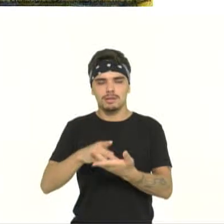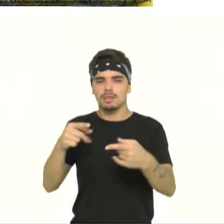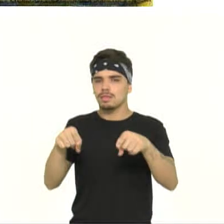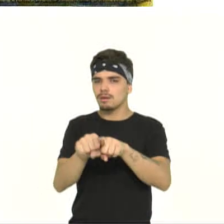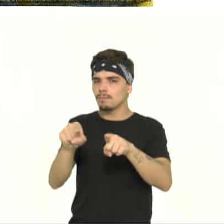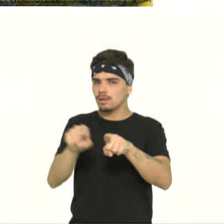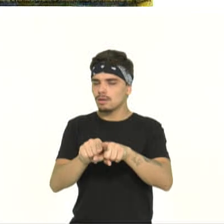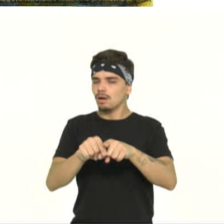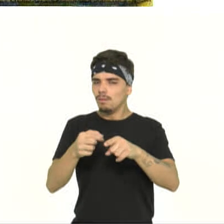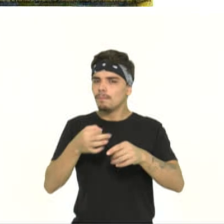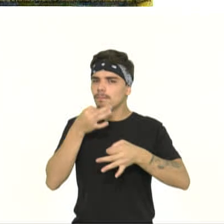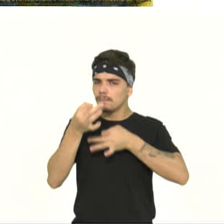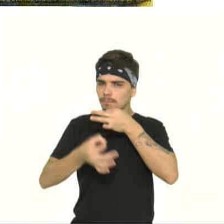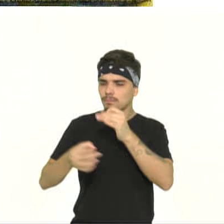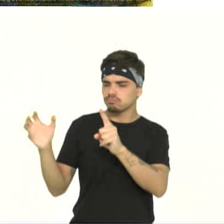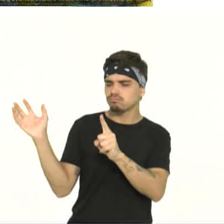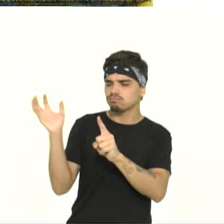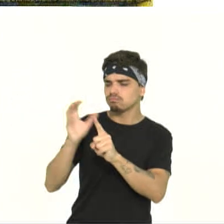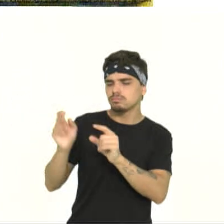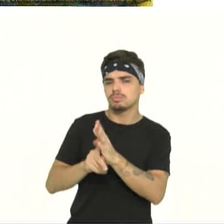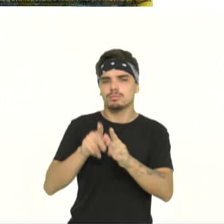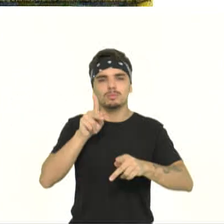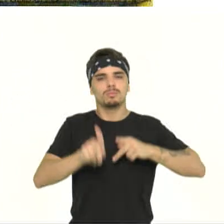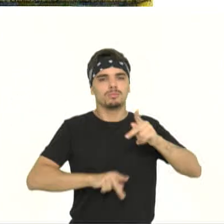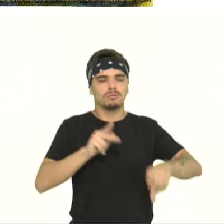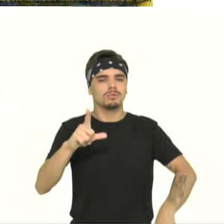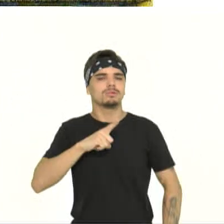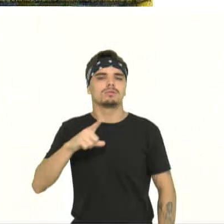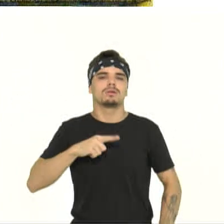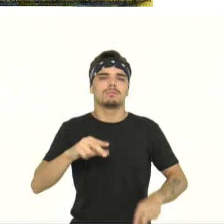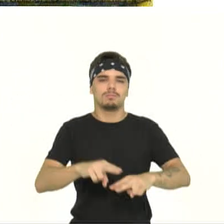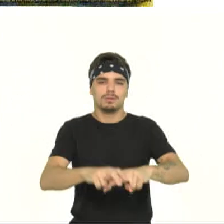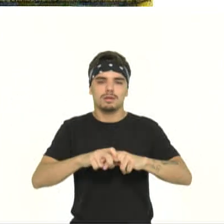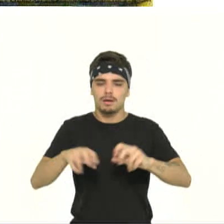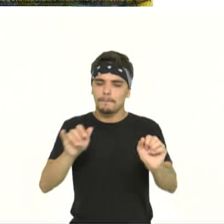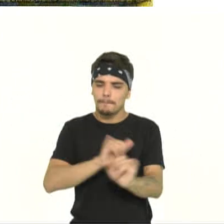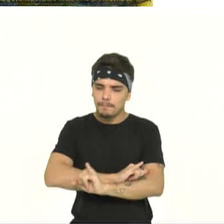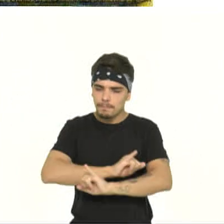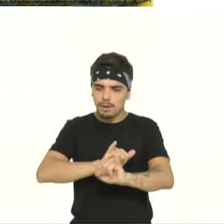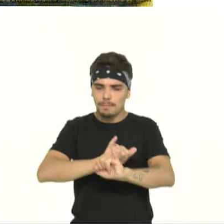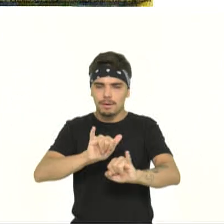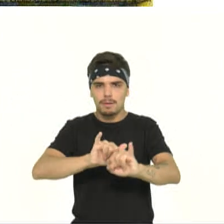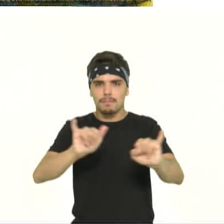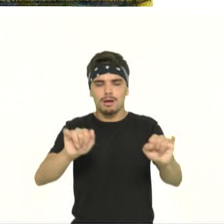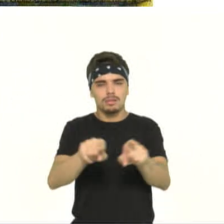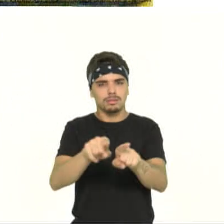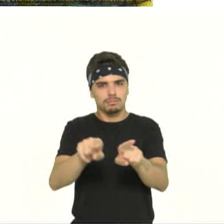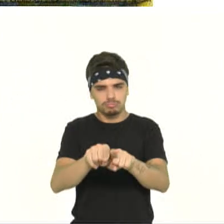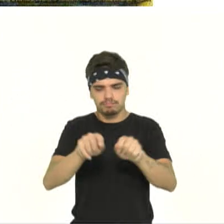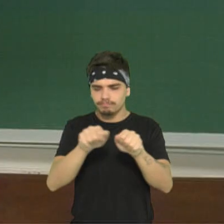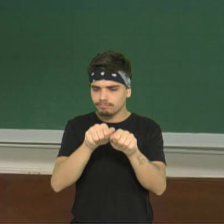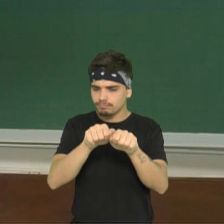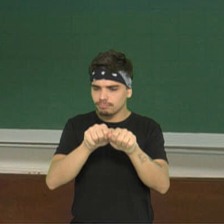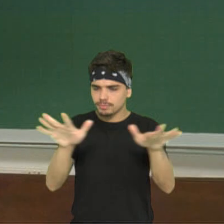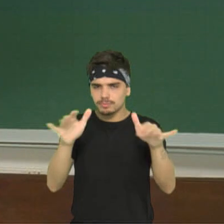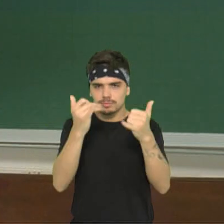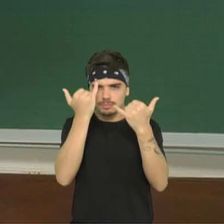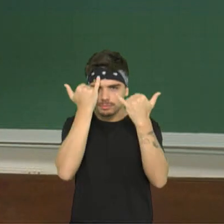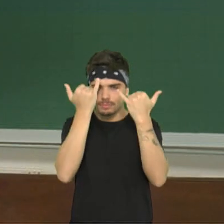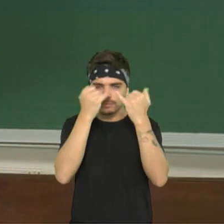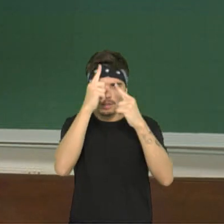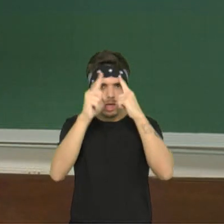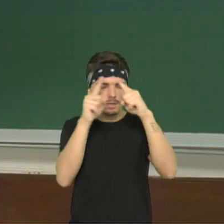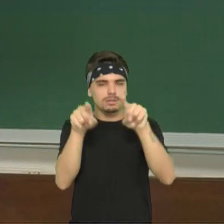manipulação da opinião pública acontecia por meio da propaganda, por meio da disseminação de ideias,